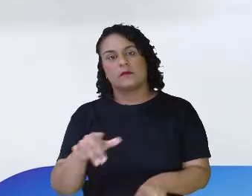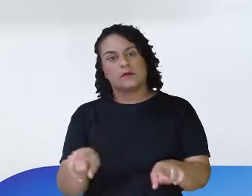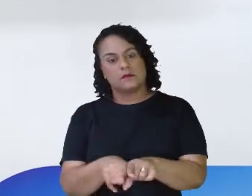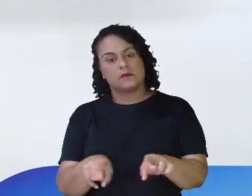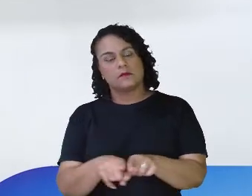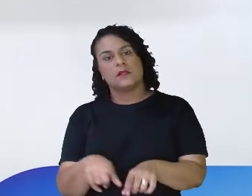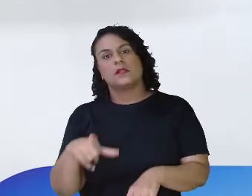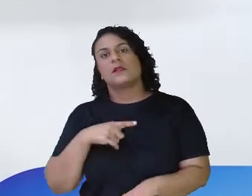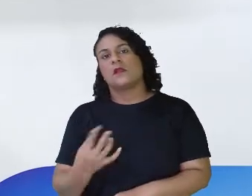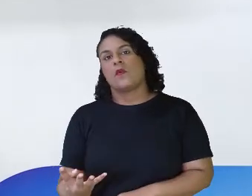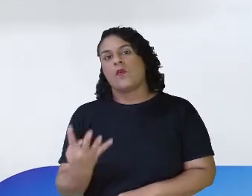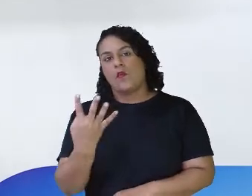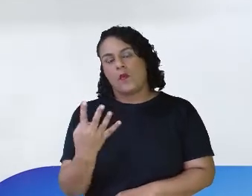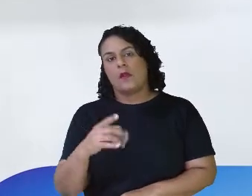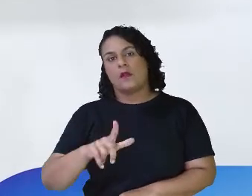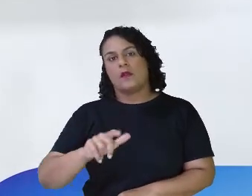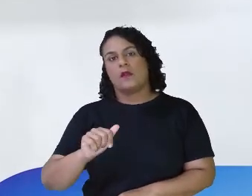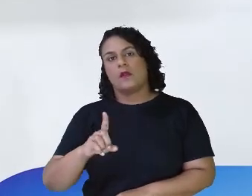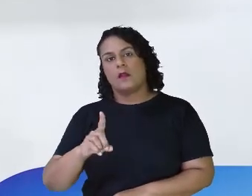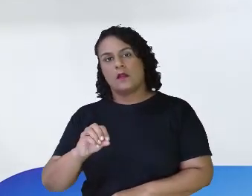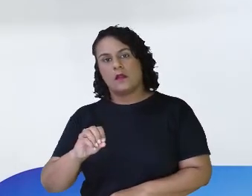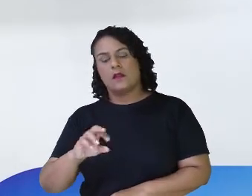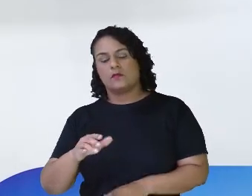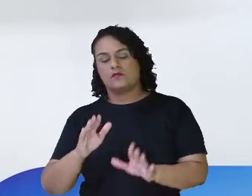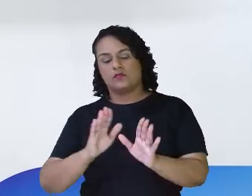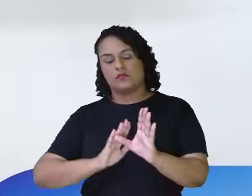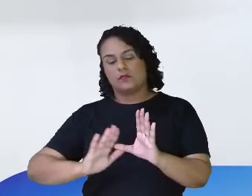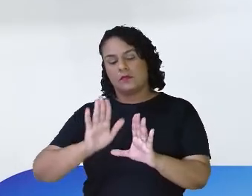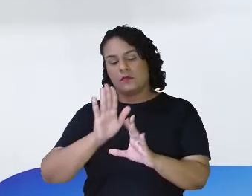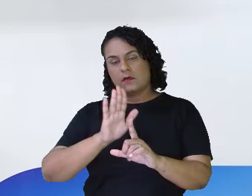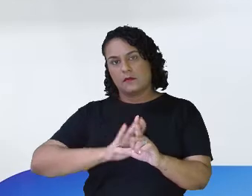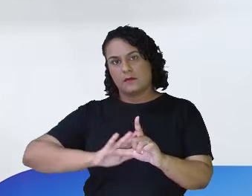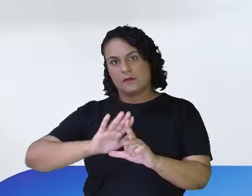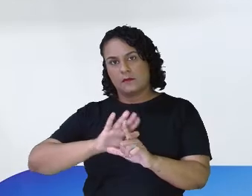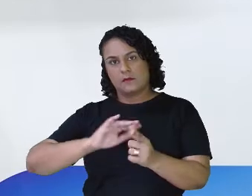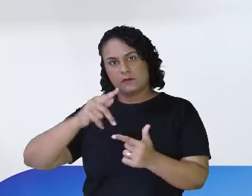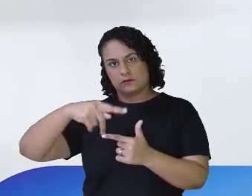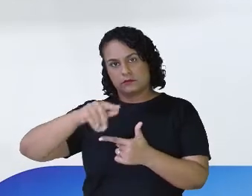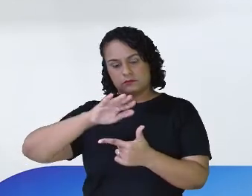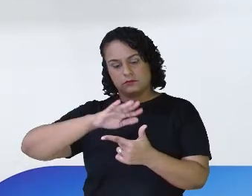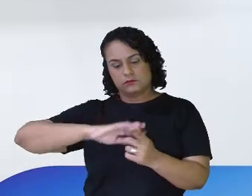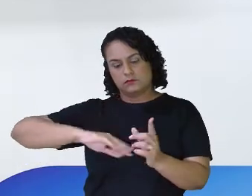tem 4 lados, mas que não é chamado de quadrado,